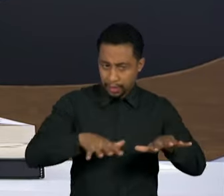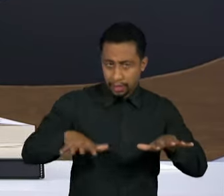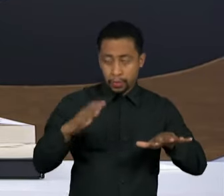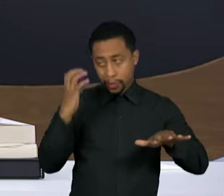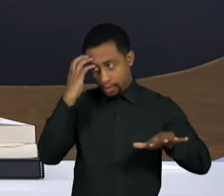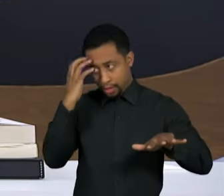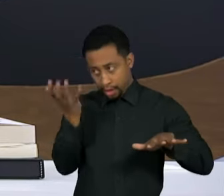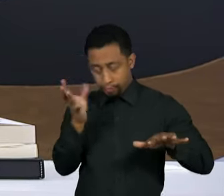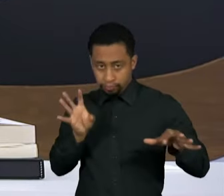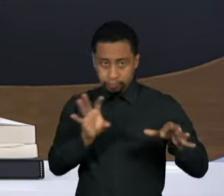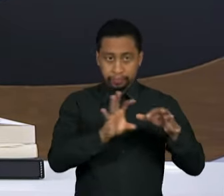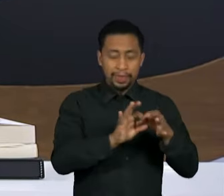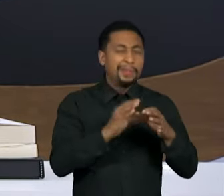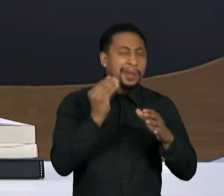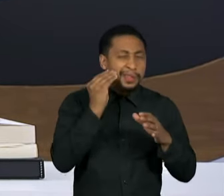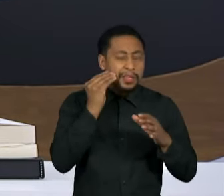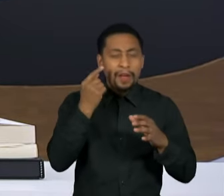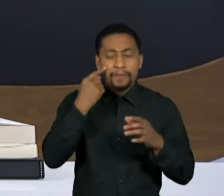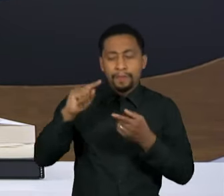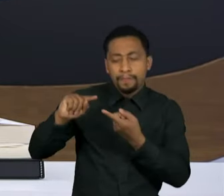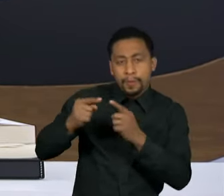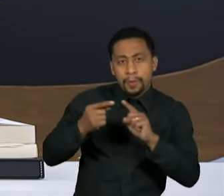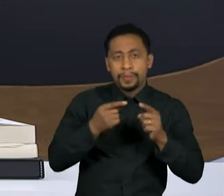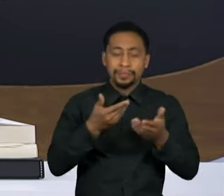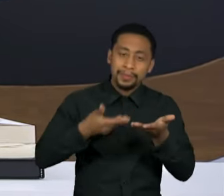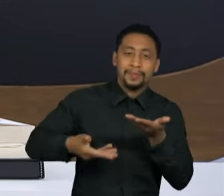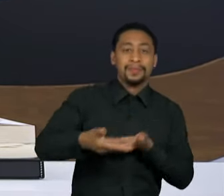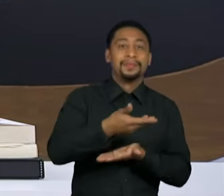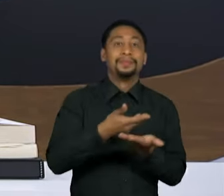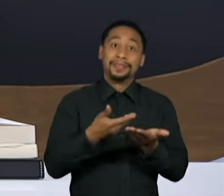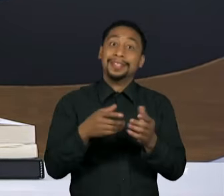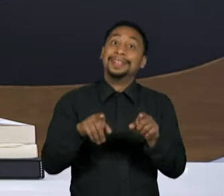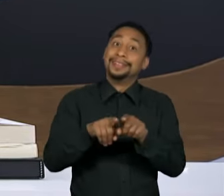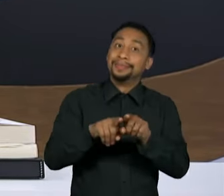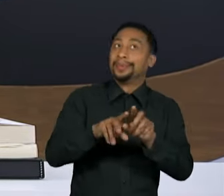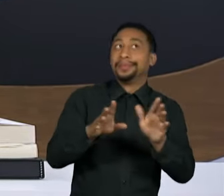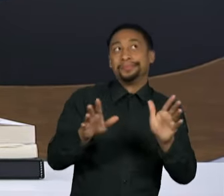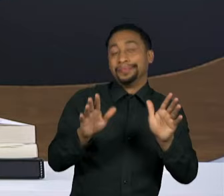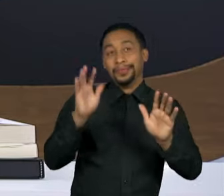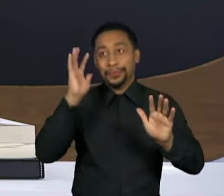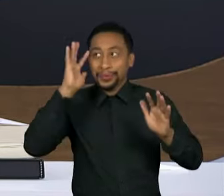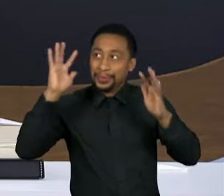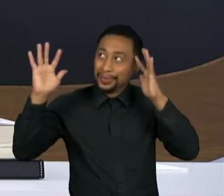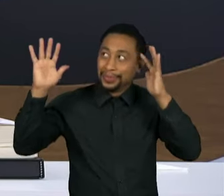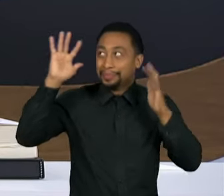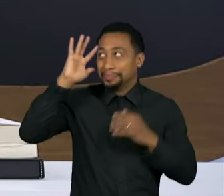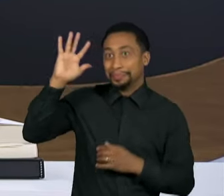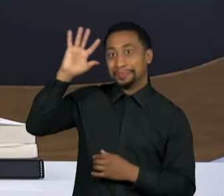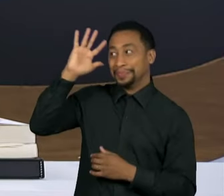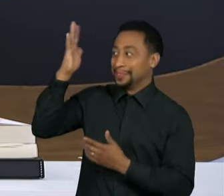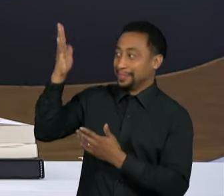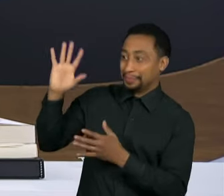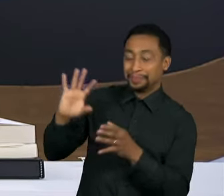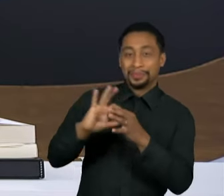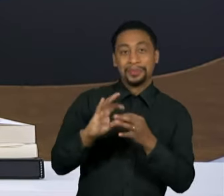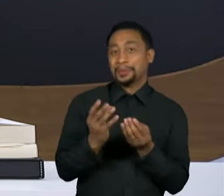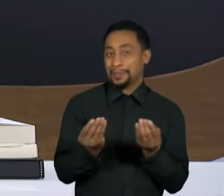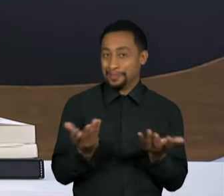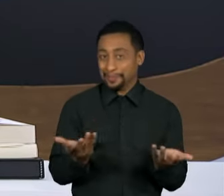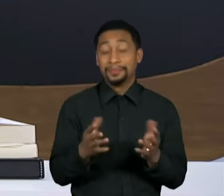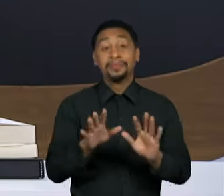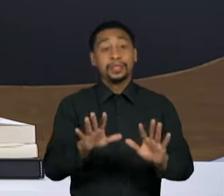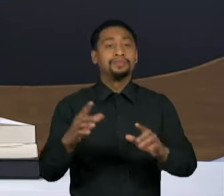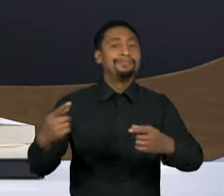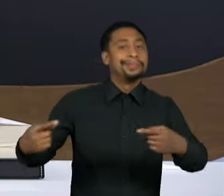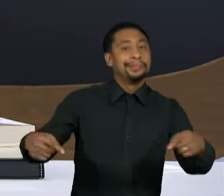artificial e tentar conectá-lo com essa discussão e também com a discussão sobre filosofia. A gente está discutindo